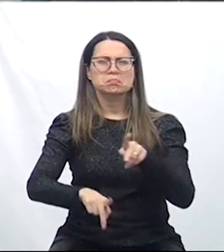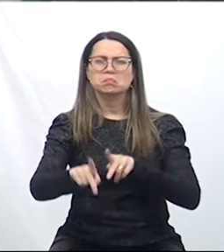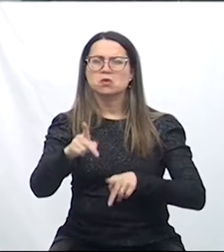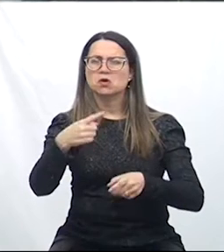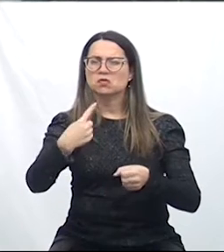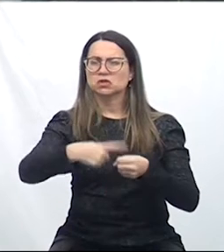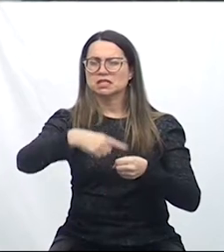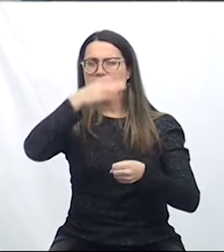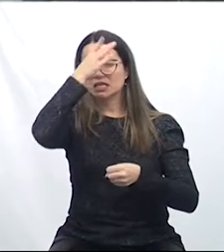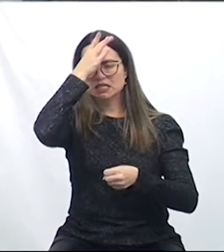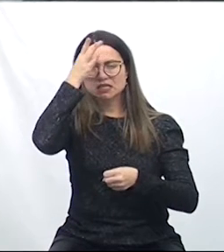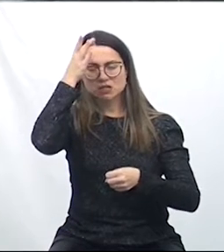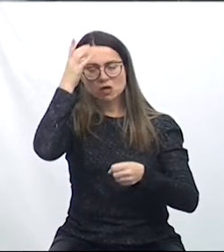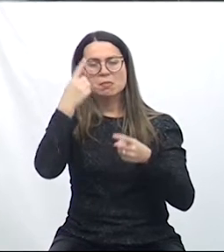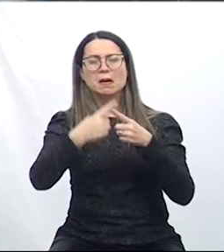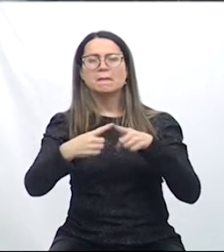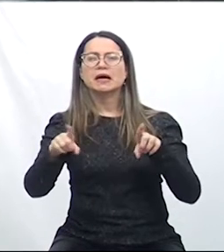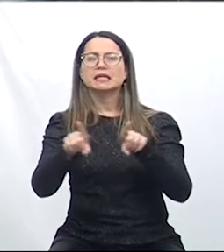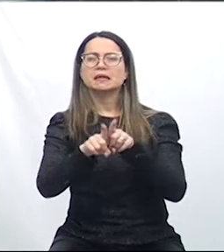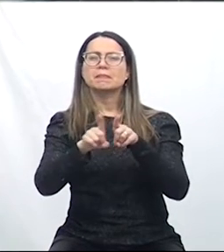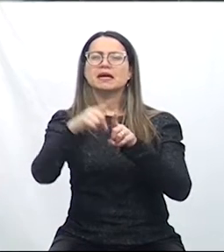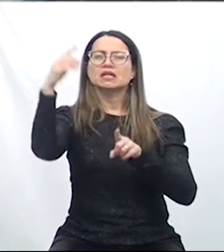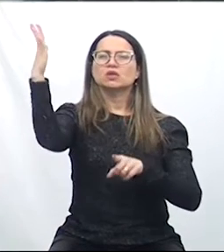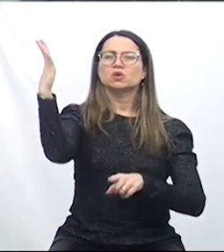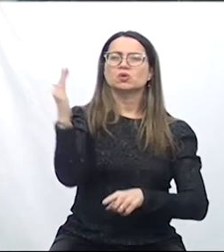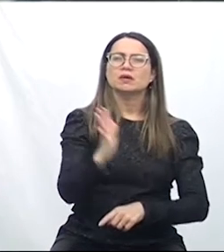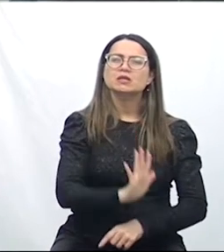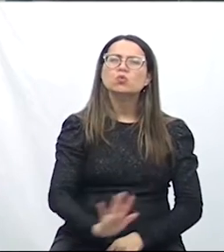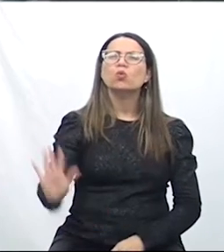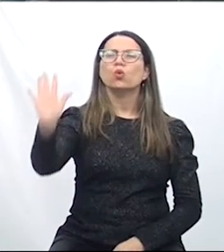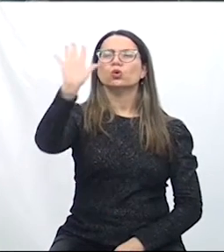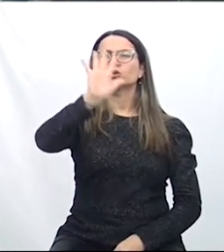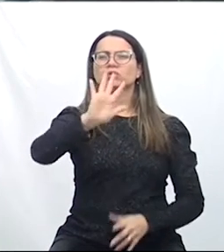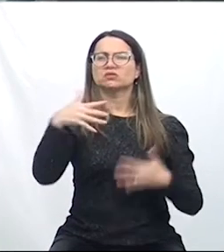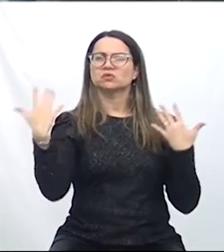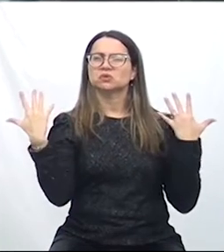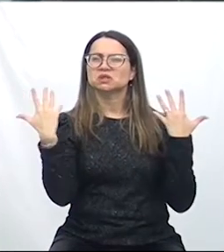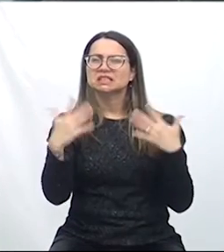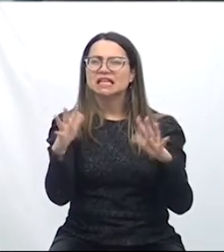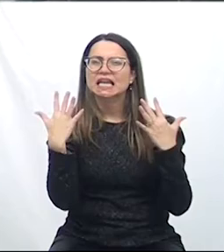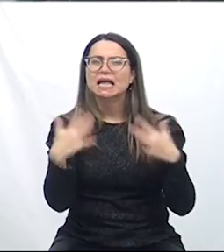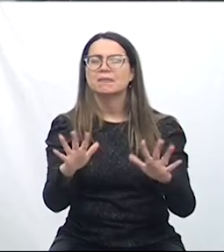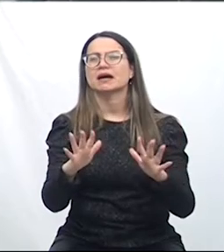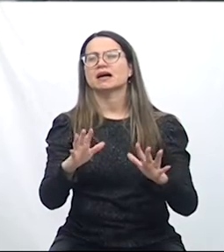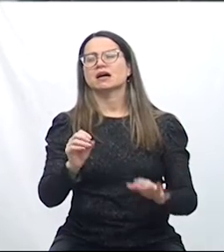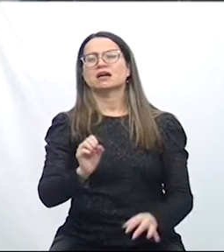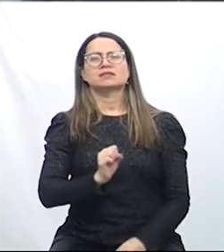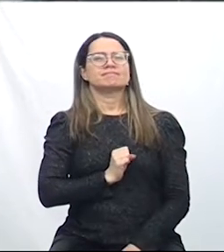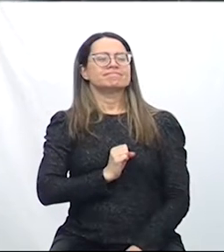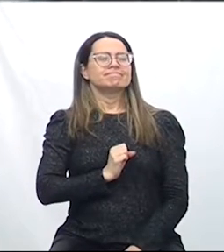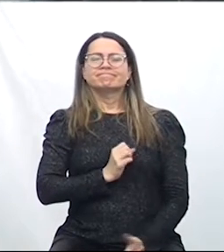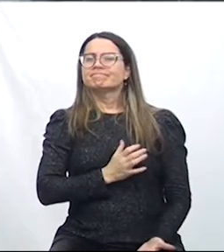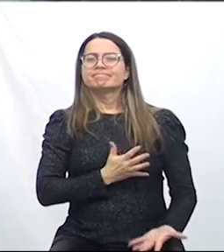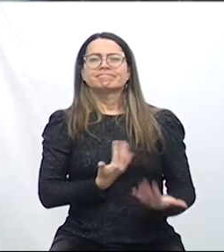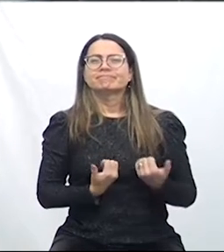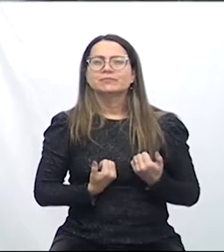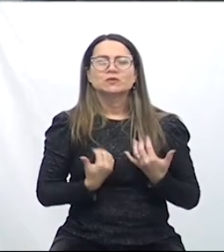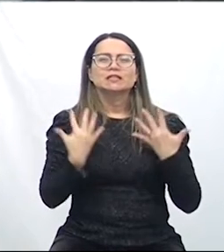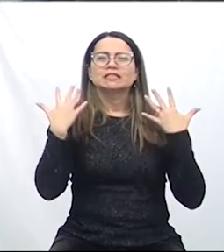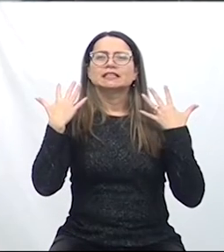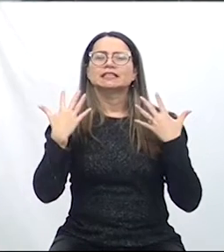que foram comemorar com muito orgulho o verde e amarelo,